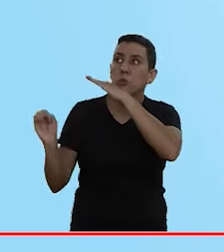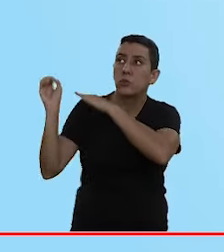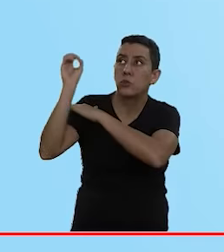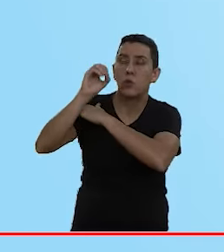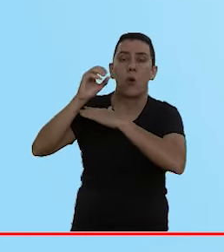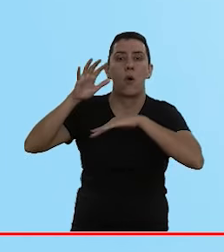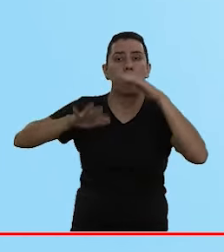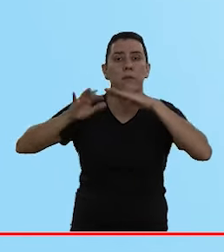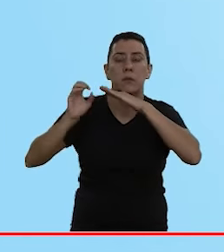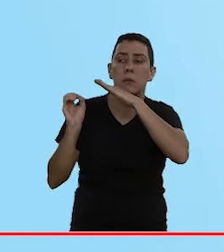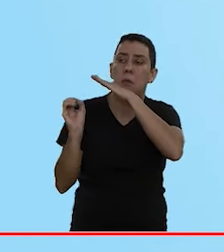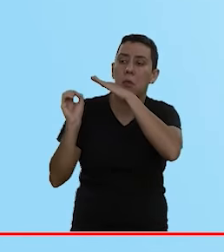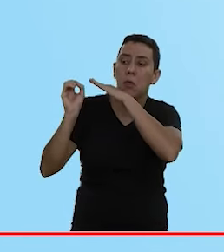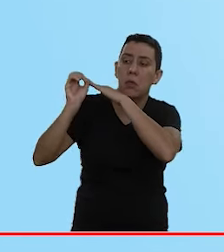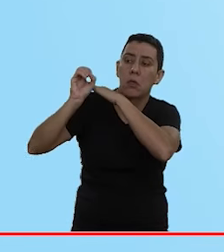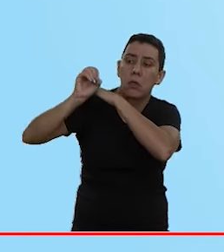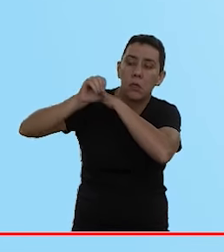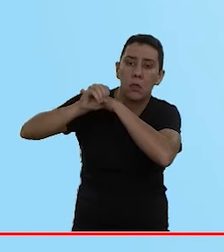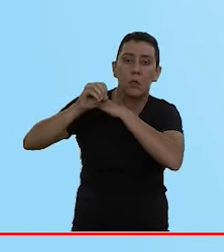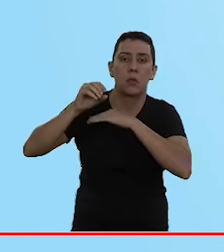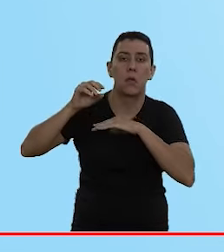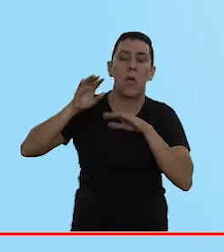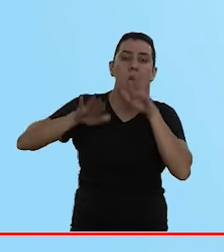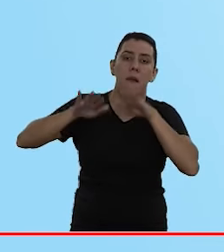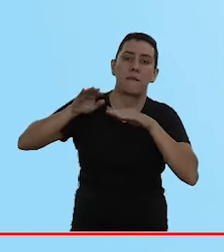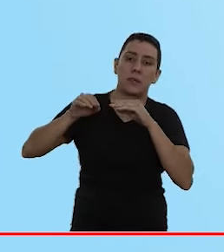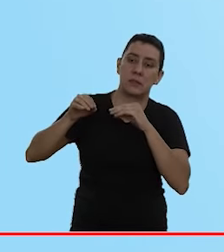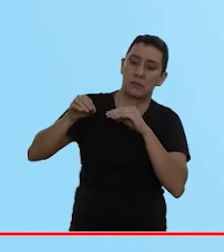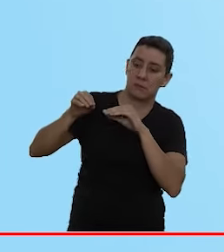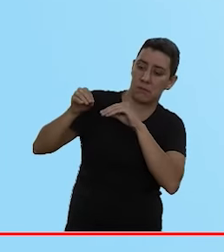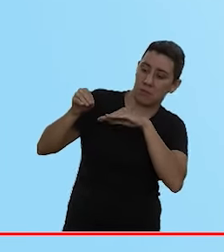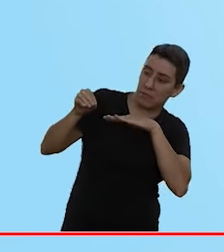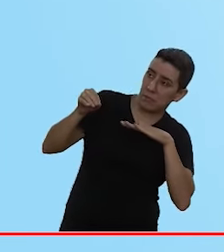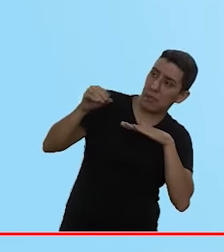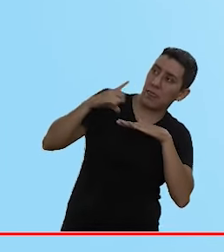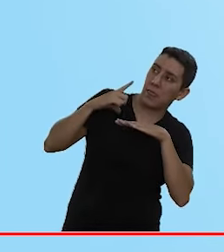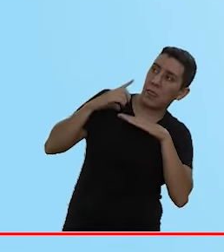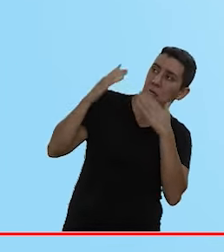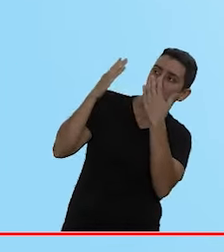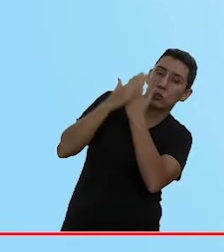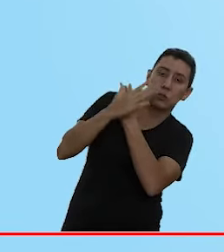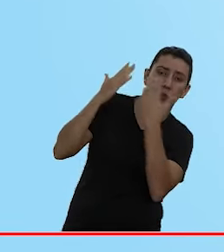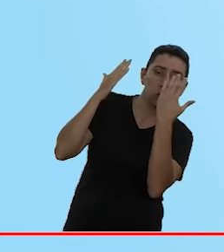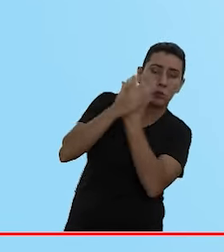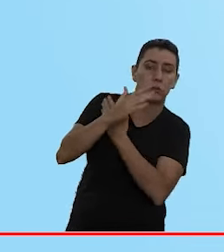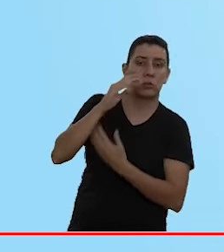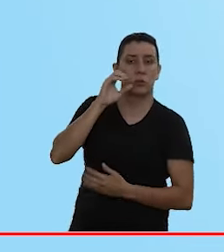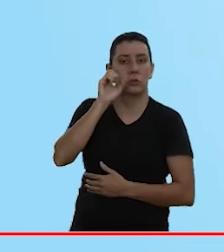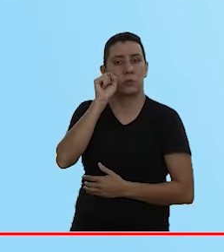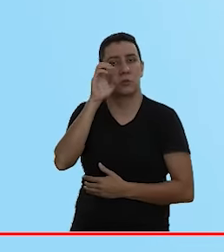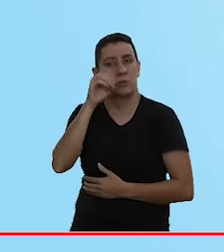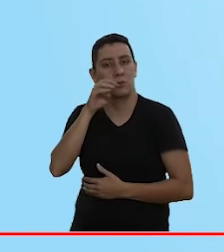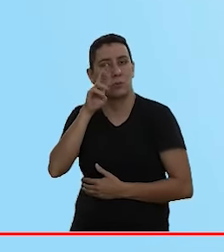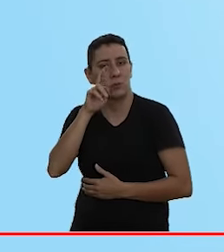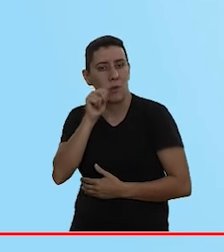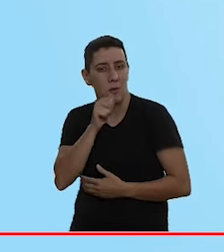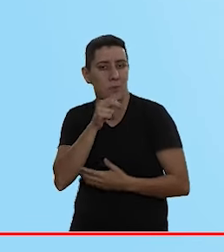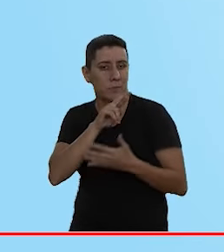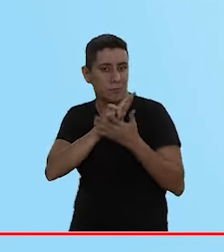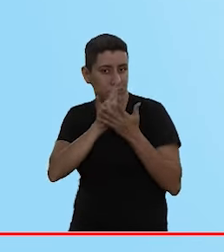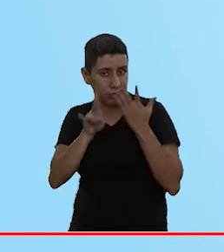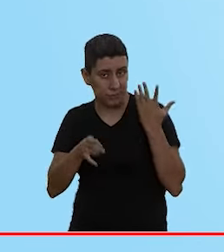né? Pode ser um terreno um pouco acidentado. Então o que acontece? Quando a gente leva um